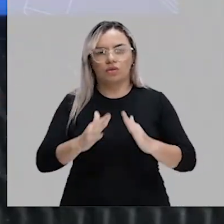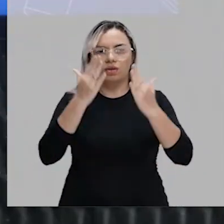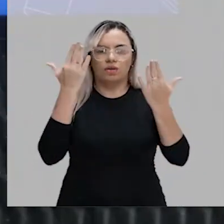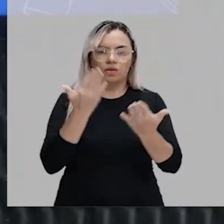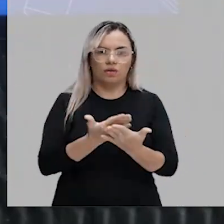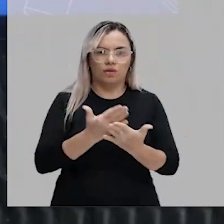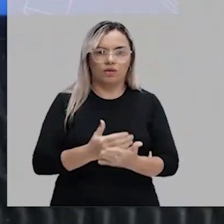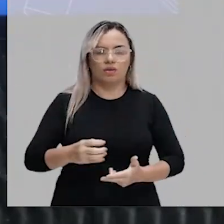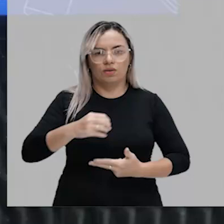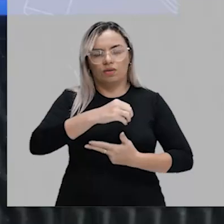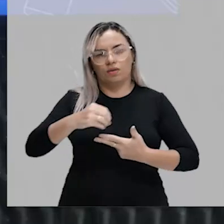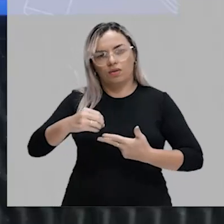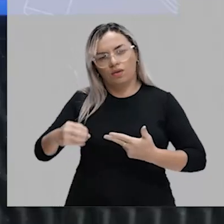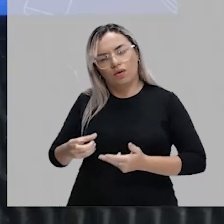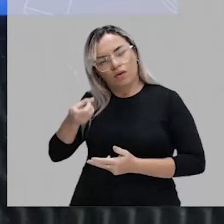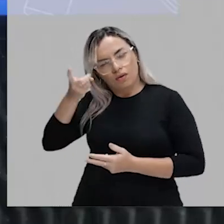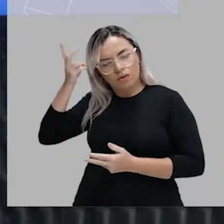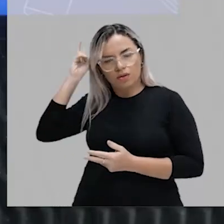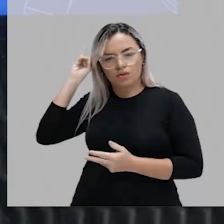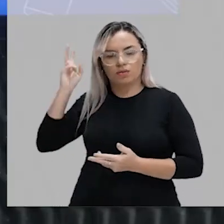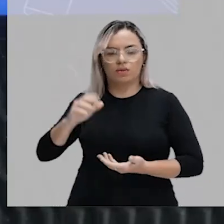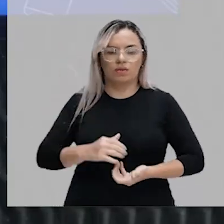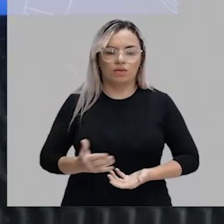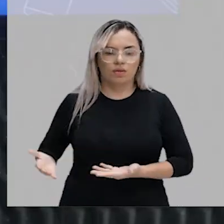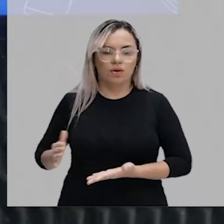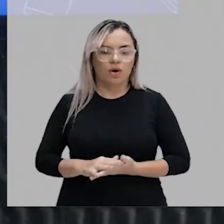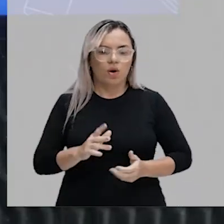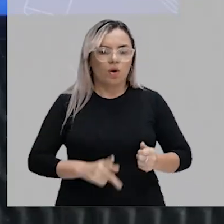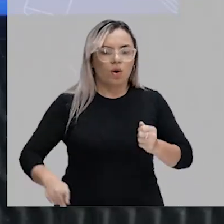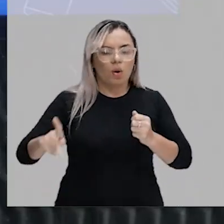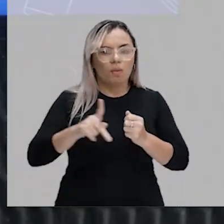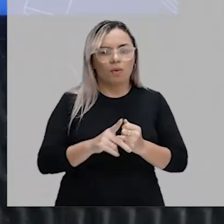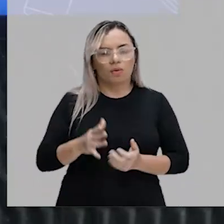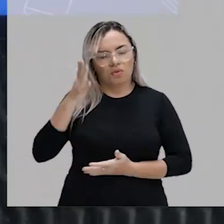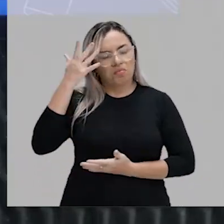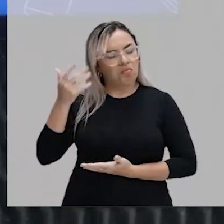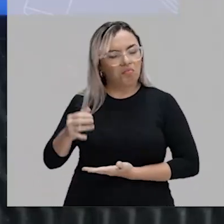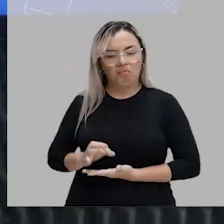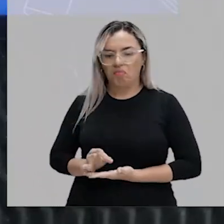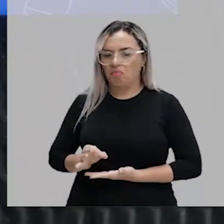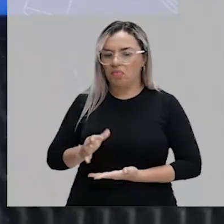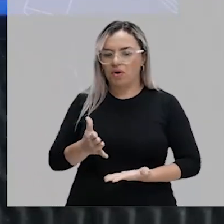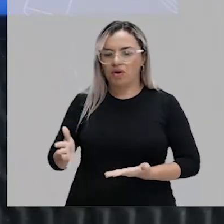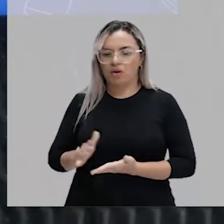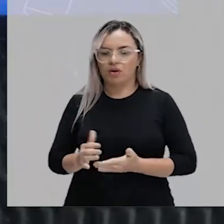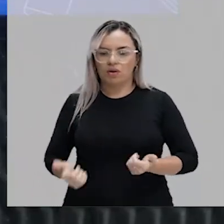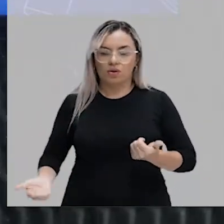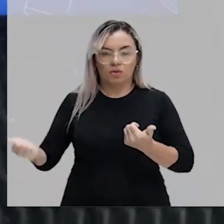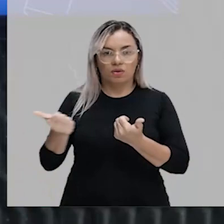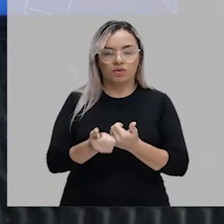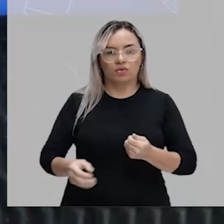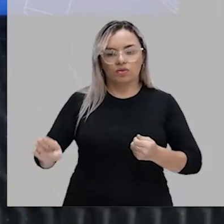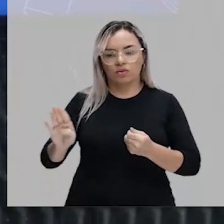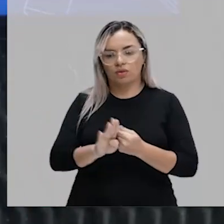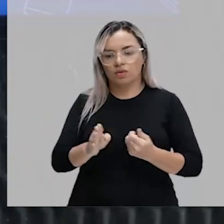de Enem, de vestibulares no geral. Os pronomes indefinidos substituem os